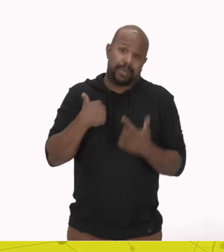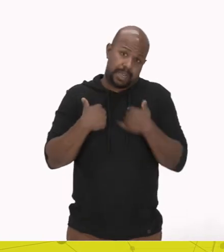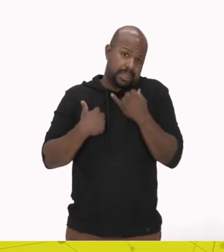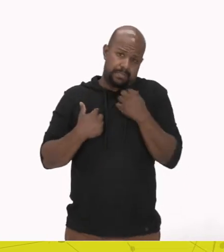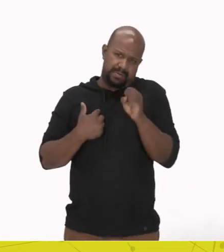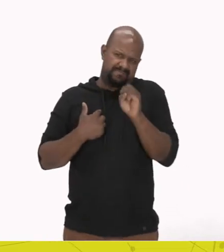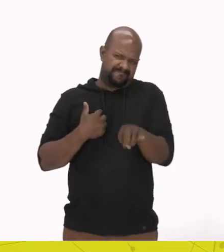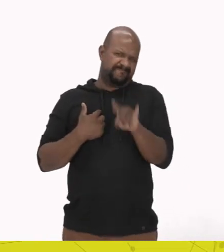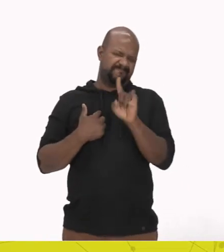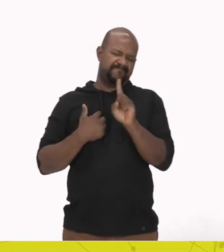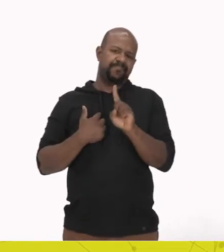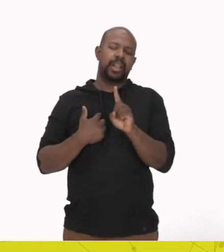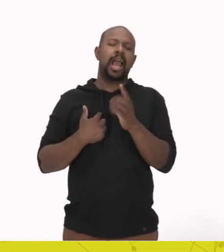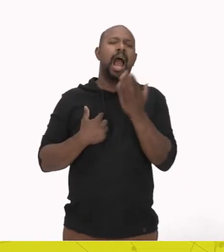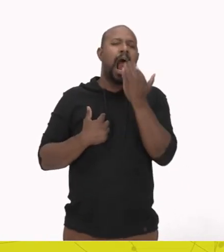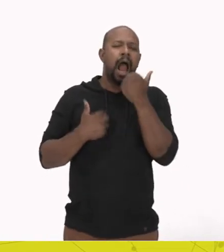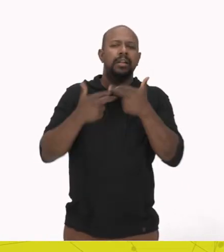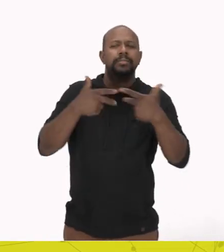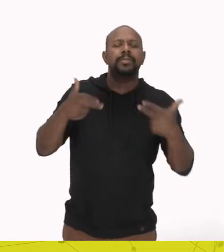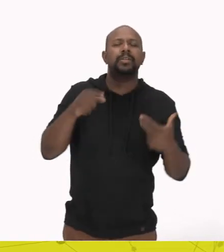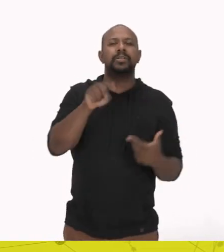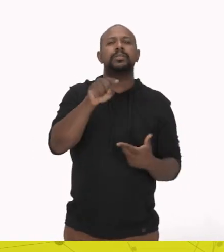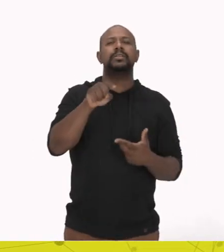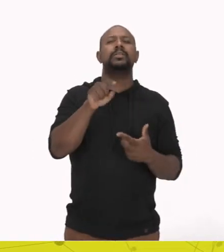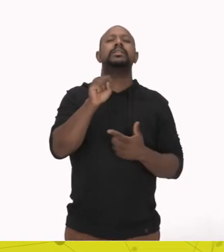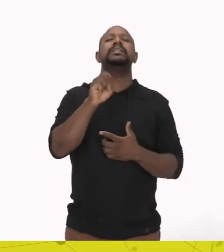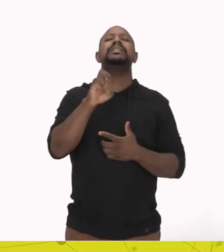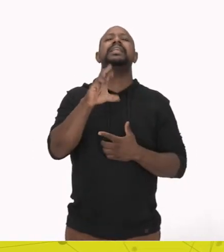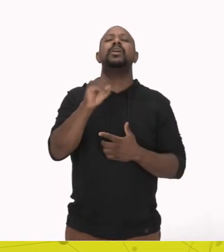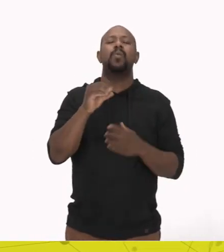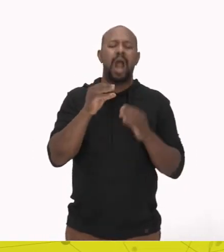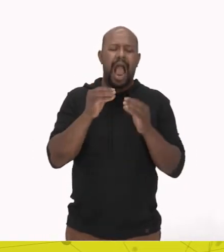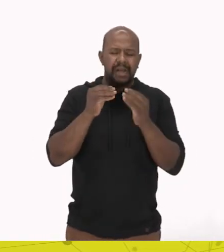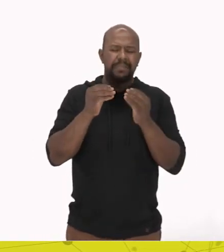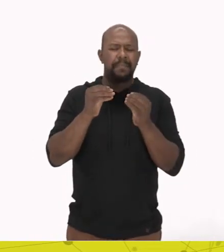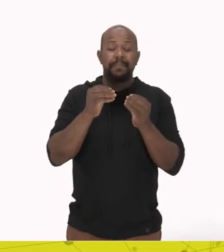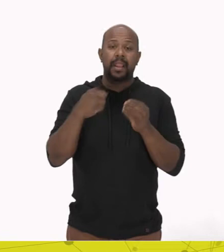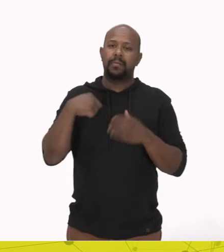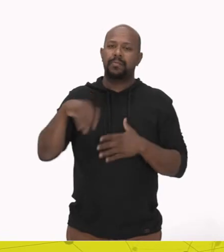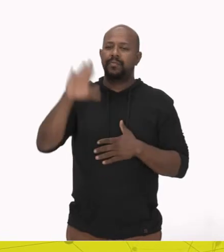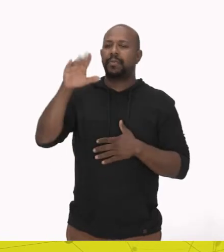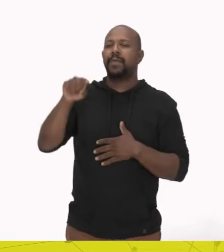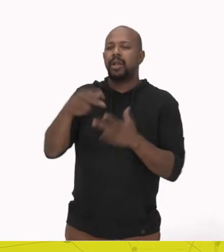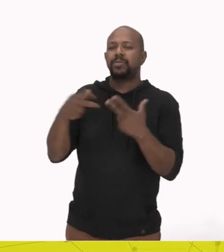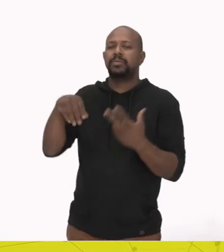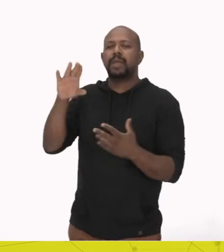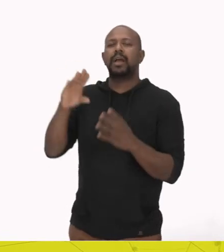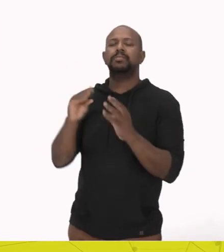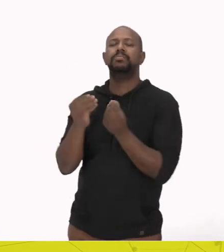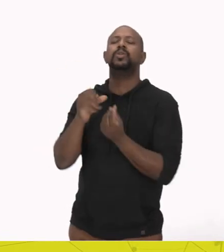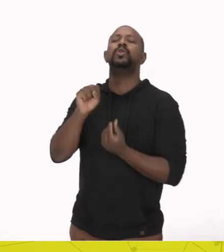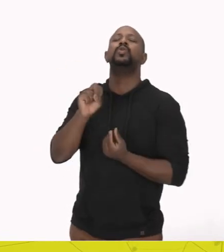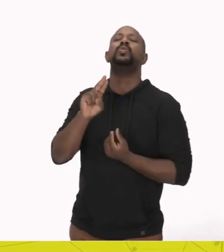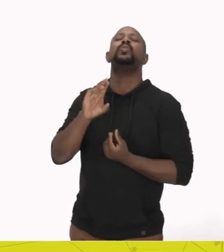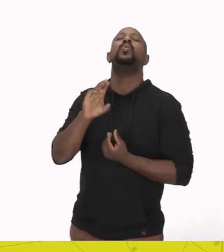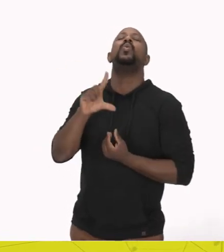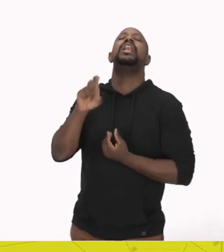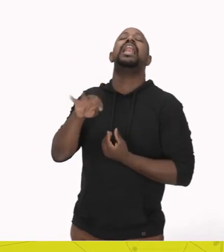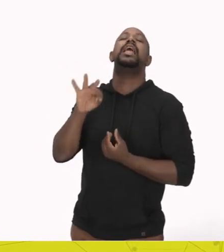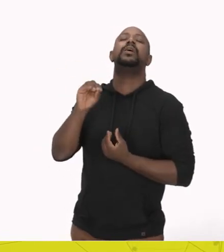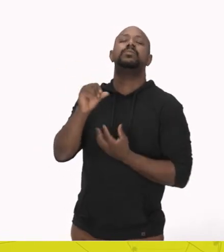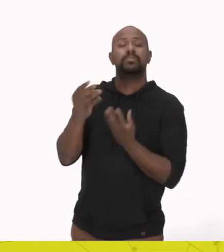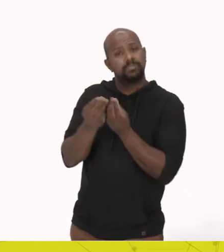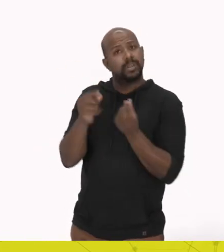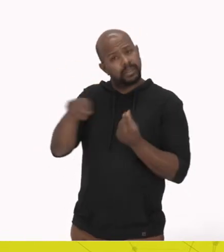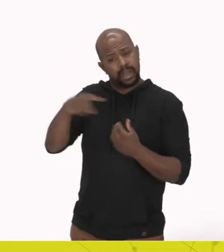não me apetece, por exemplo, alimentos que sejam secos. Eu já prefiro os alimentos que sejam mais